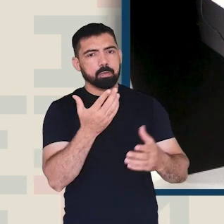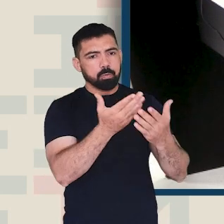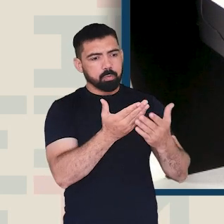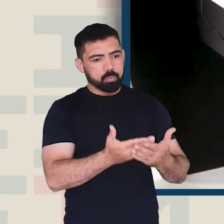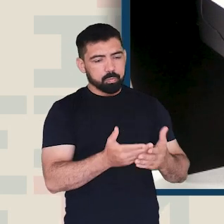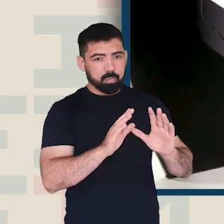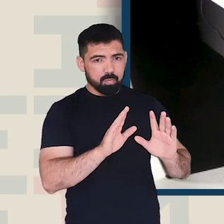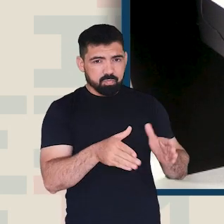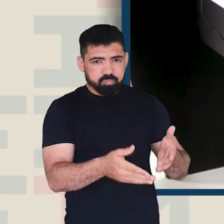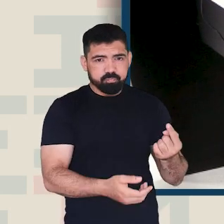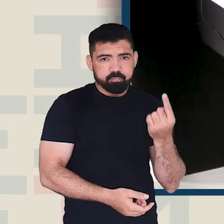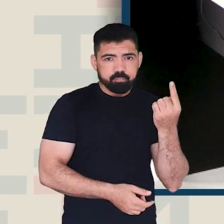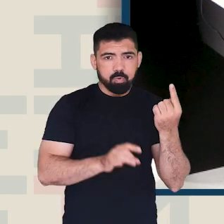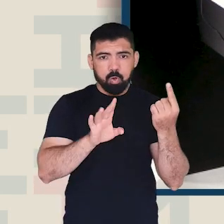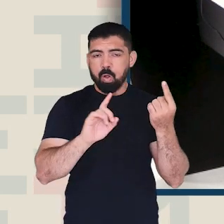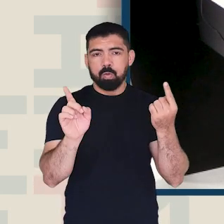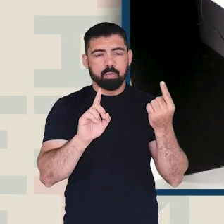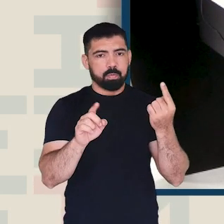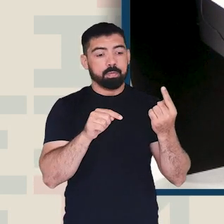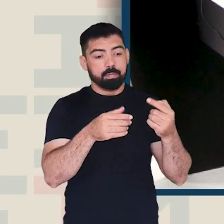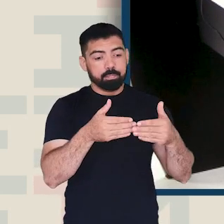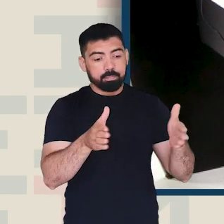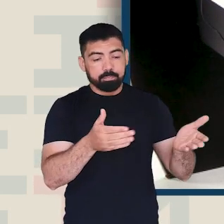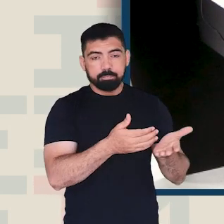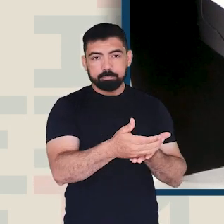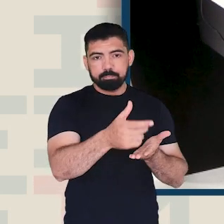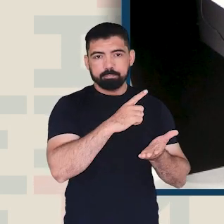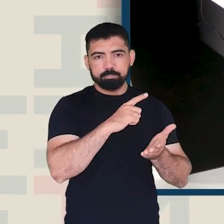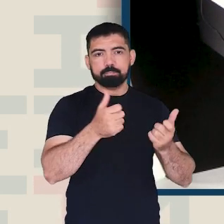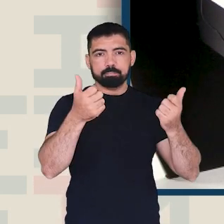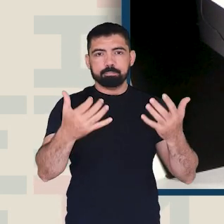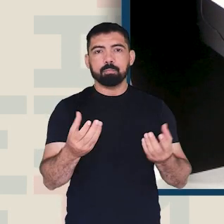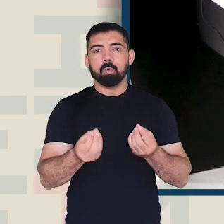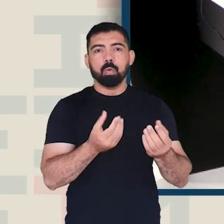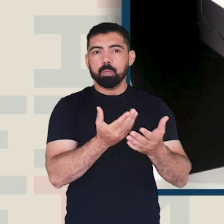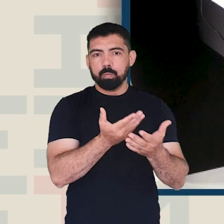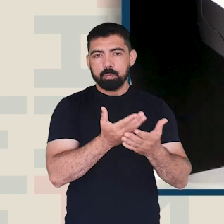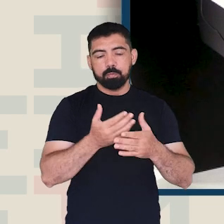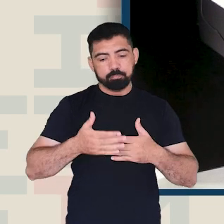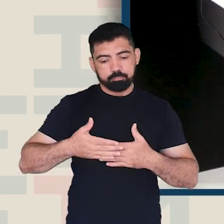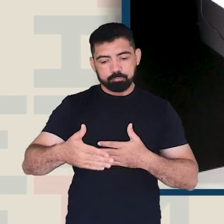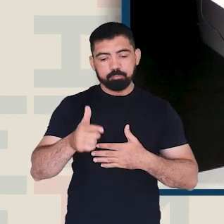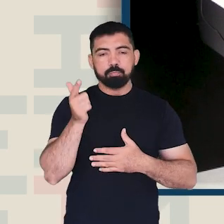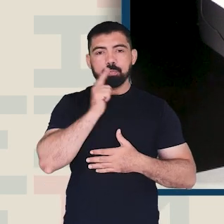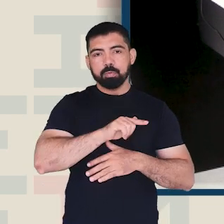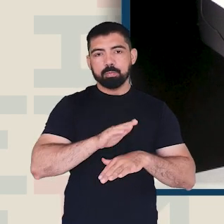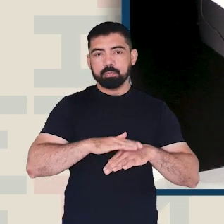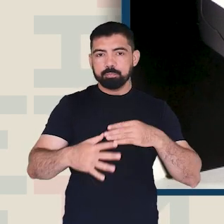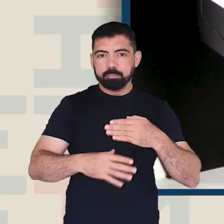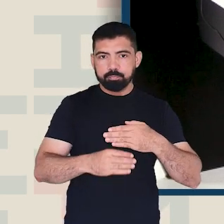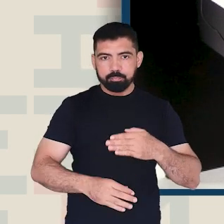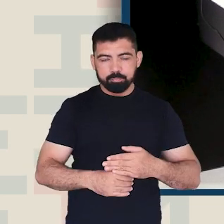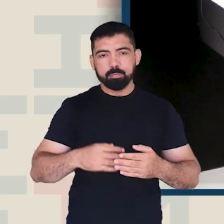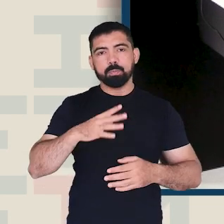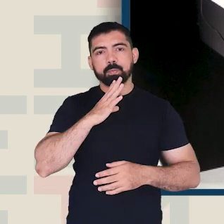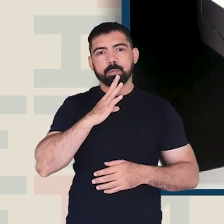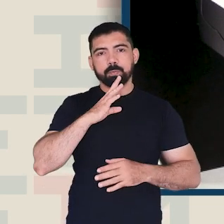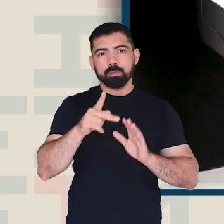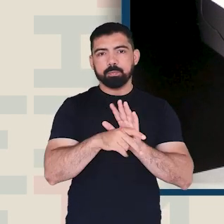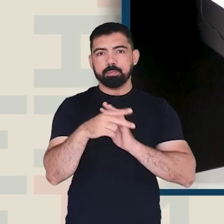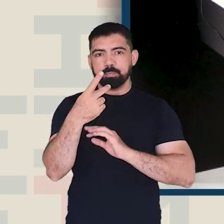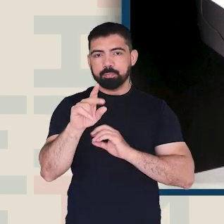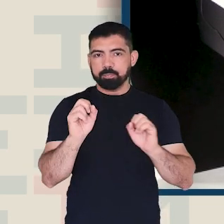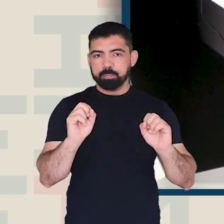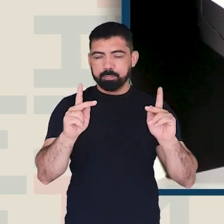apenas esses que eu dei, esse é uma porta de entrada te explicando como estudar e a partir daí você consegue somar mais conhecimento.